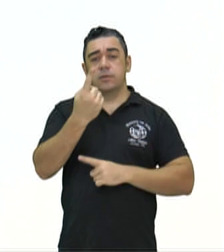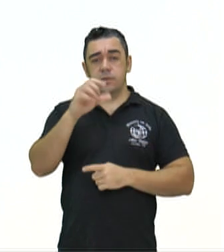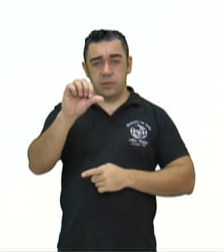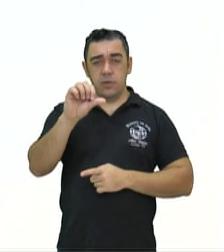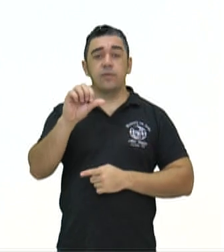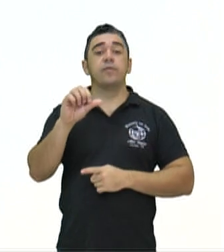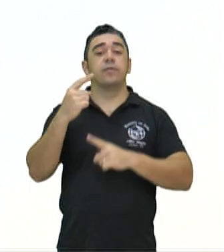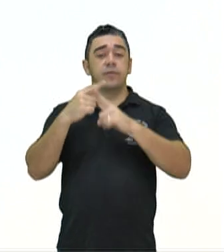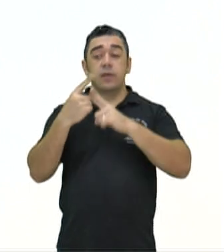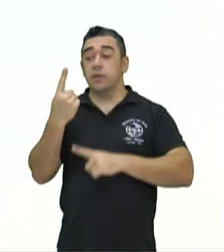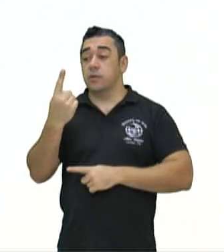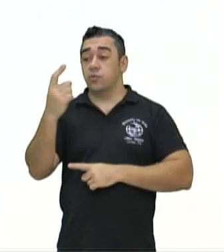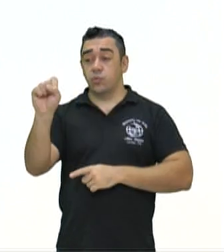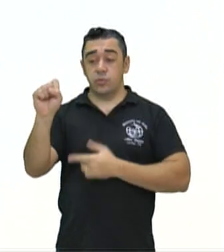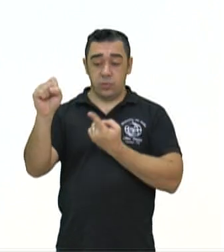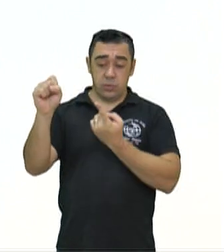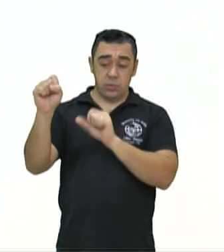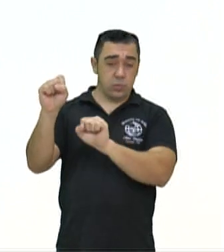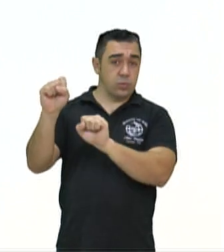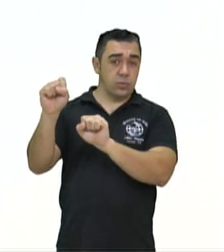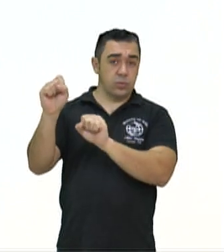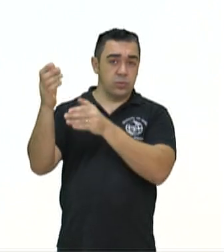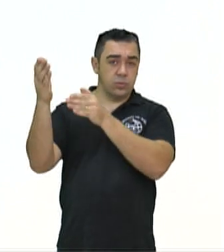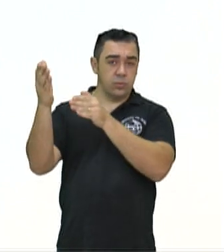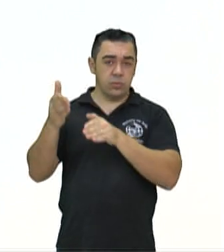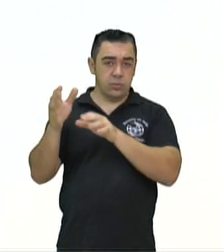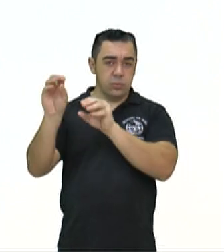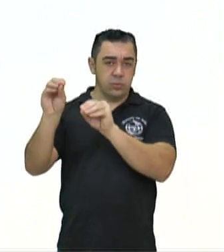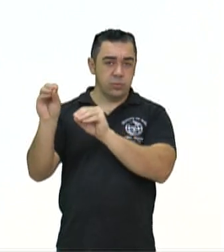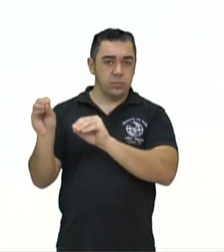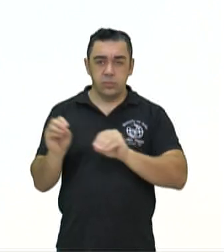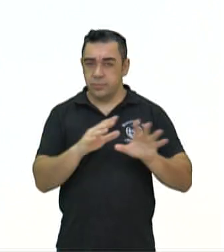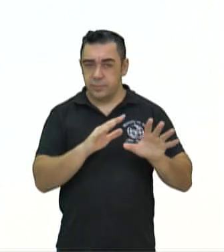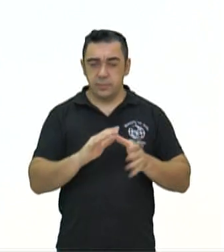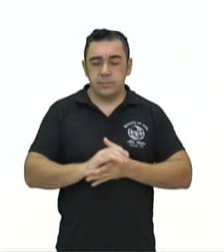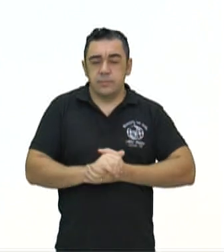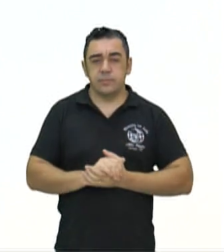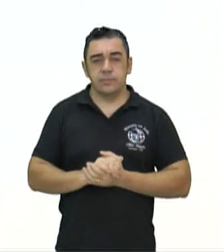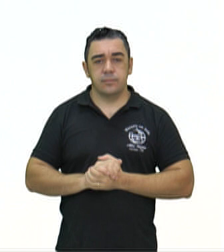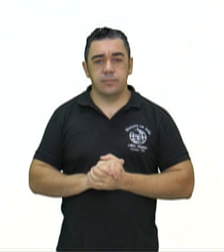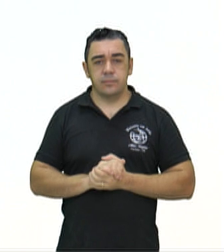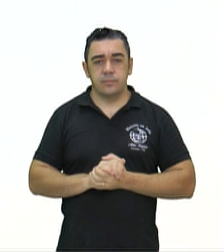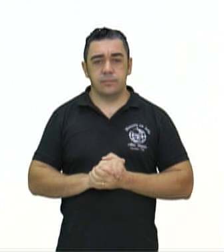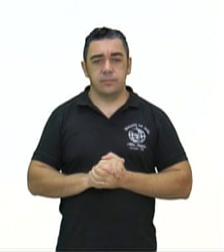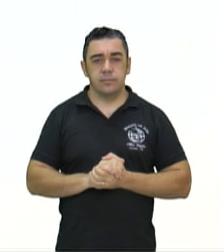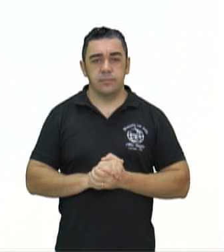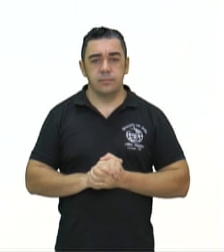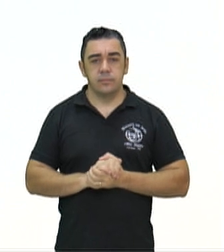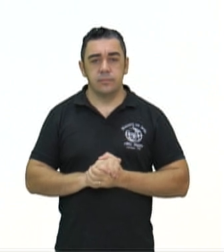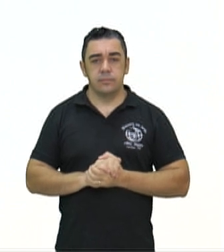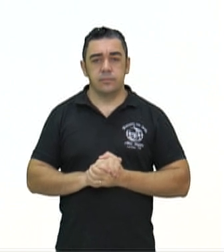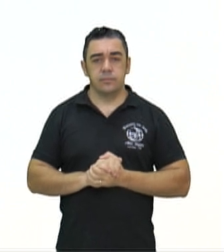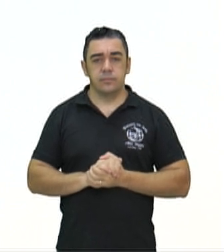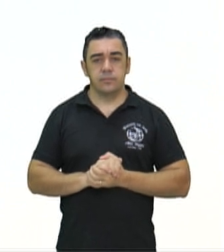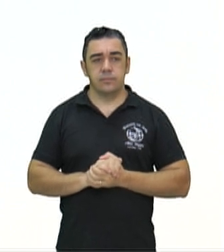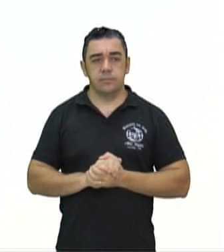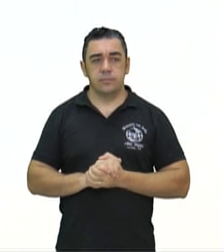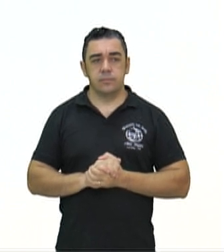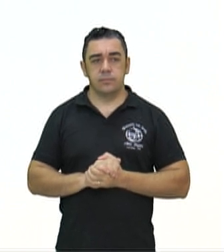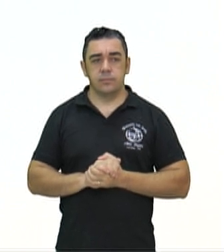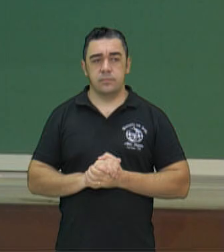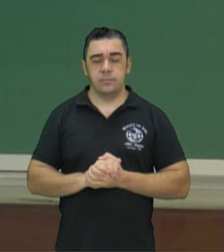20 fatorial é a mesma coisa que 20 vezes 19 vezes 18 fatorial, que a gente